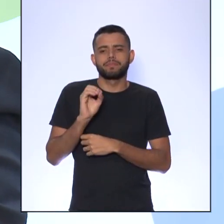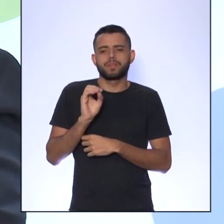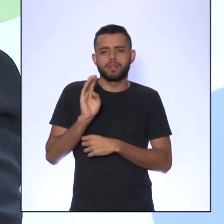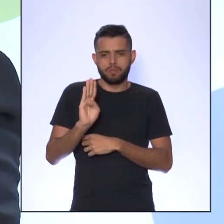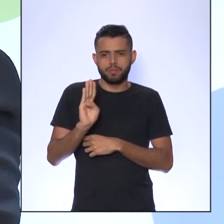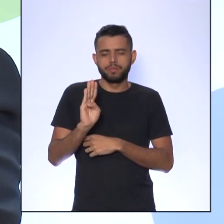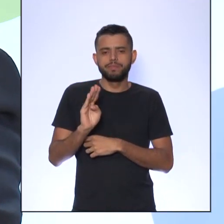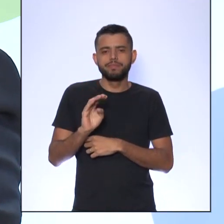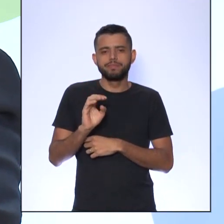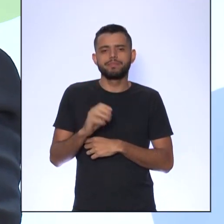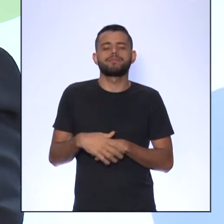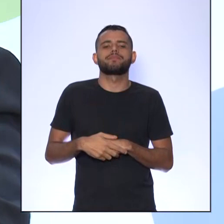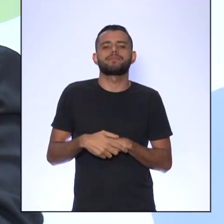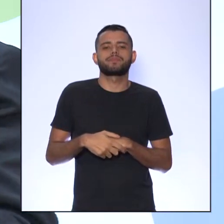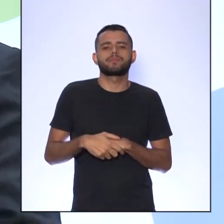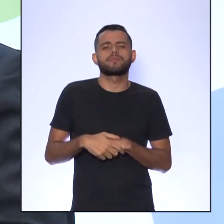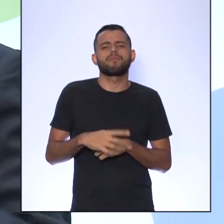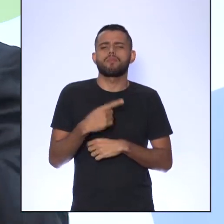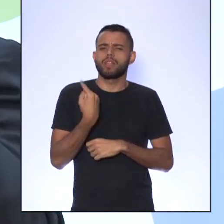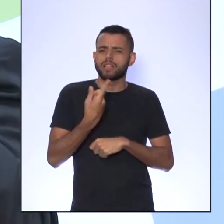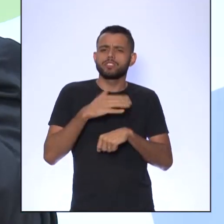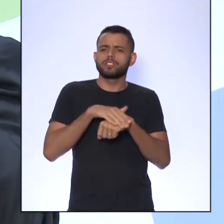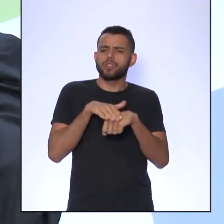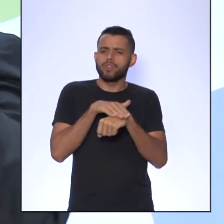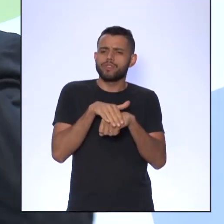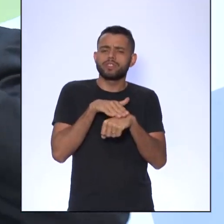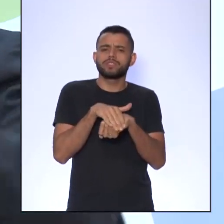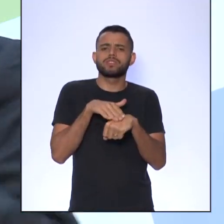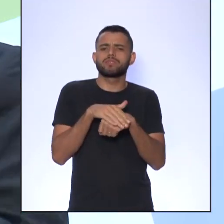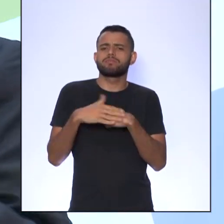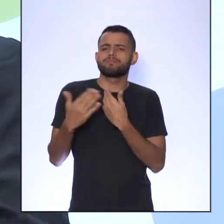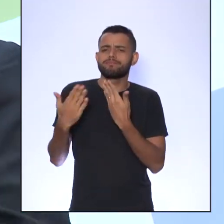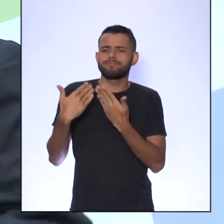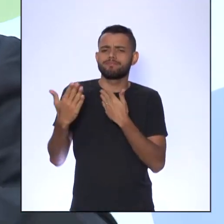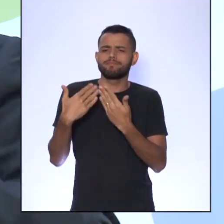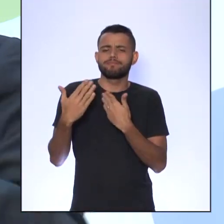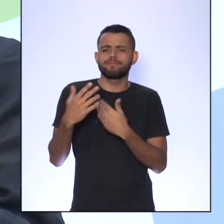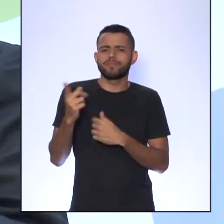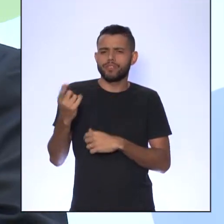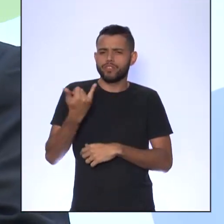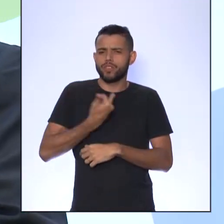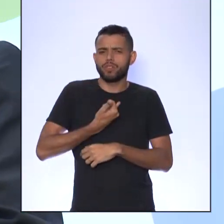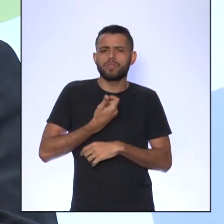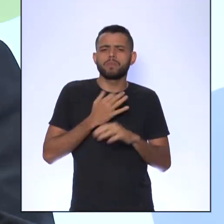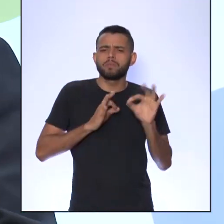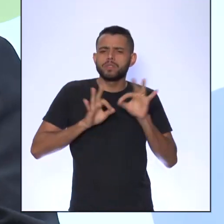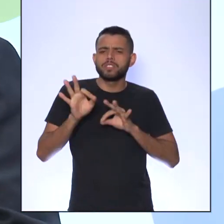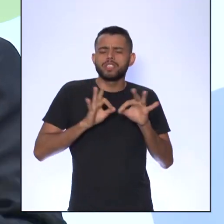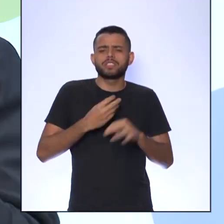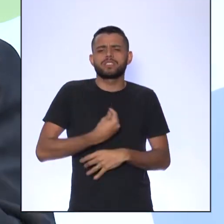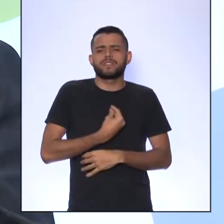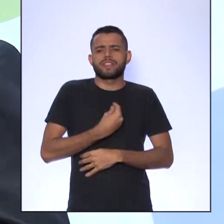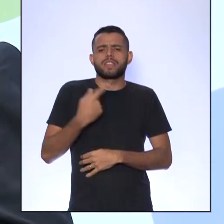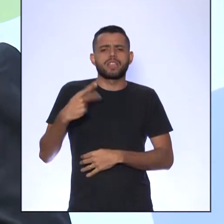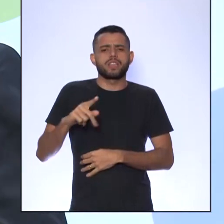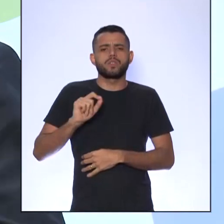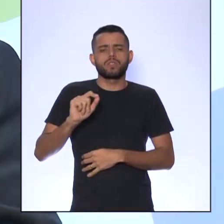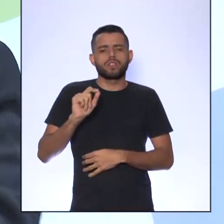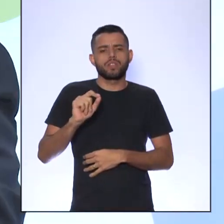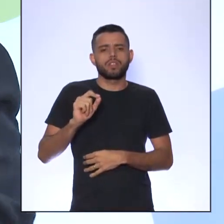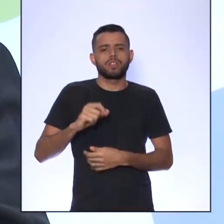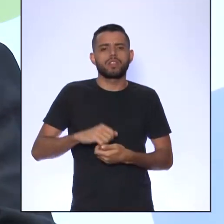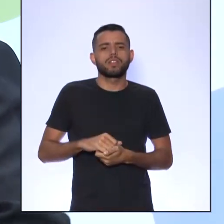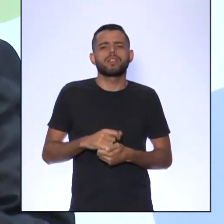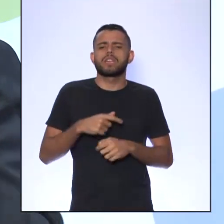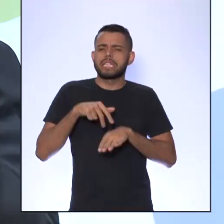o skatista. A gente bateu um papo tal com ele aqui e ele estava dizendo, olha, que o projeto de vida dele era andar de skate. Ele